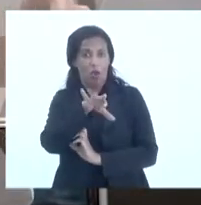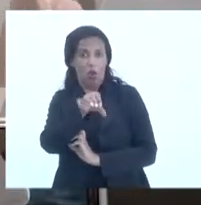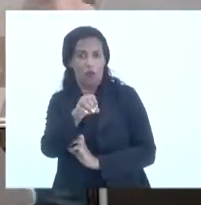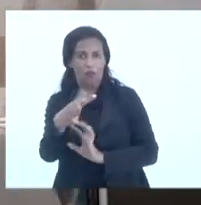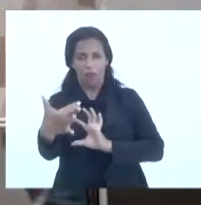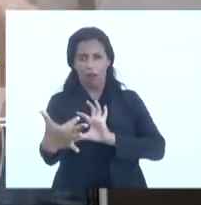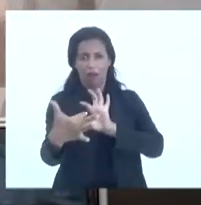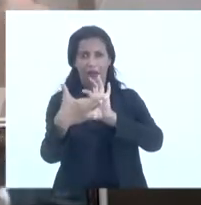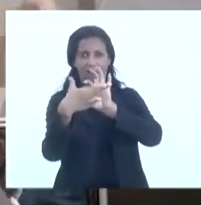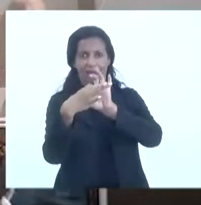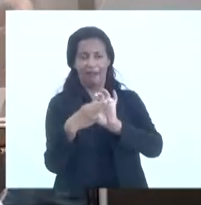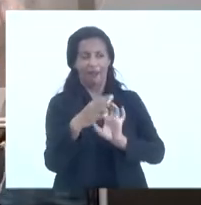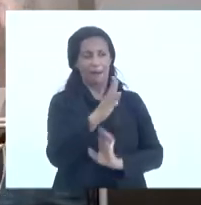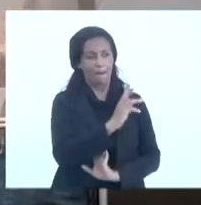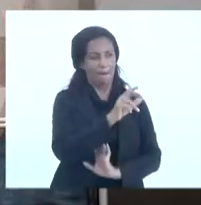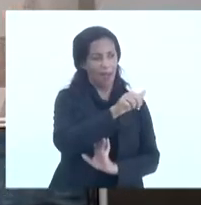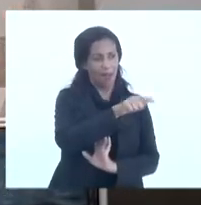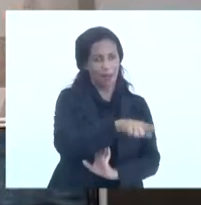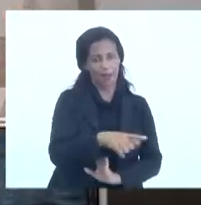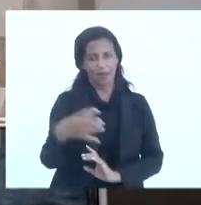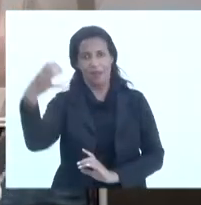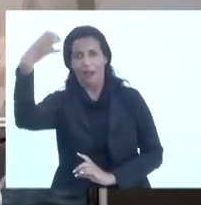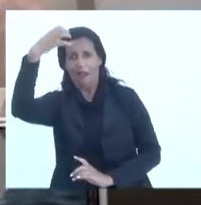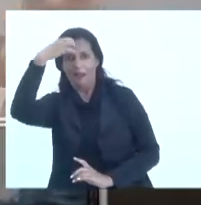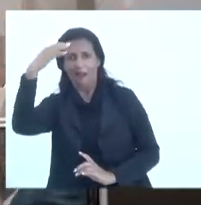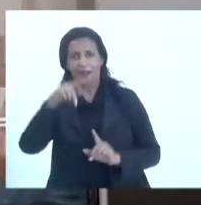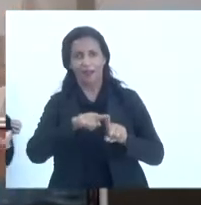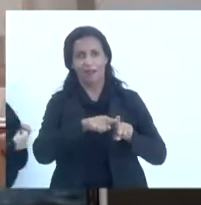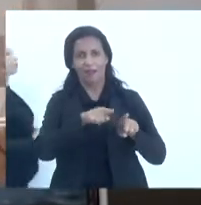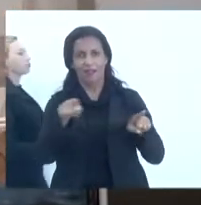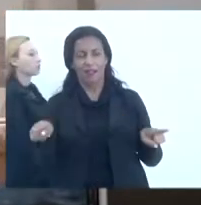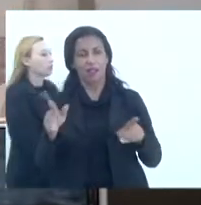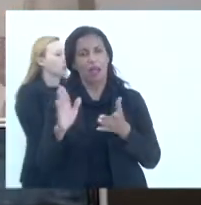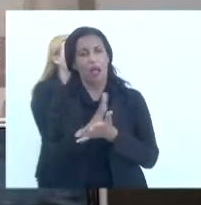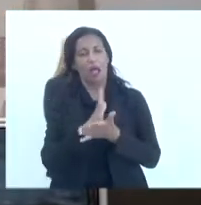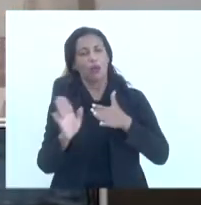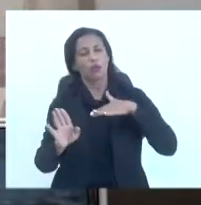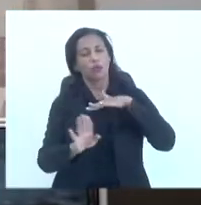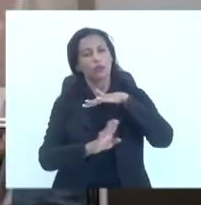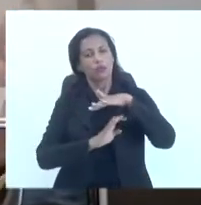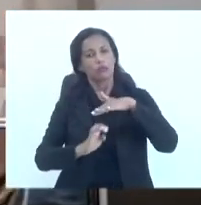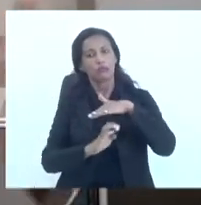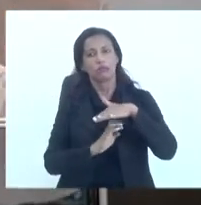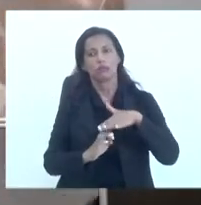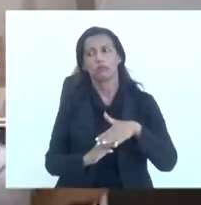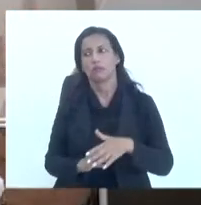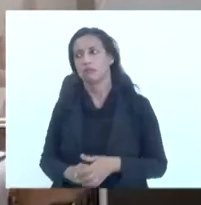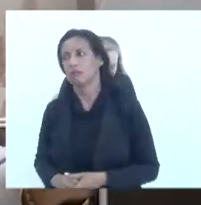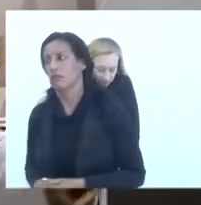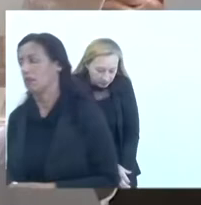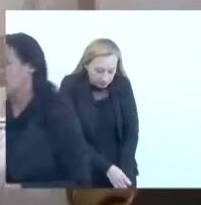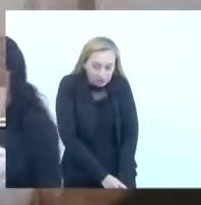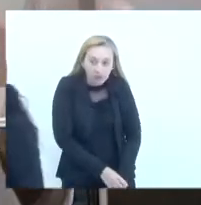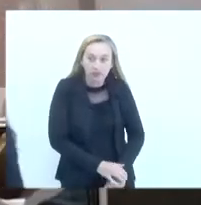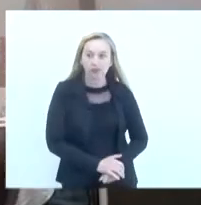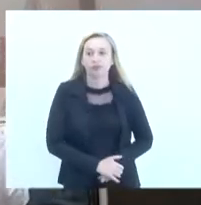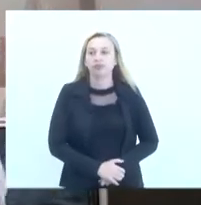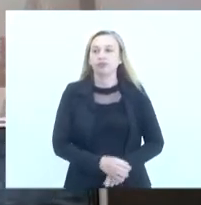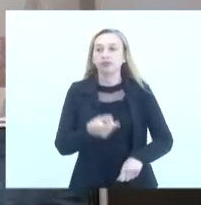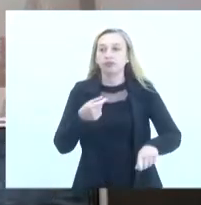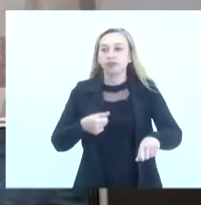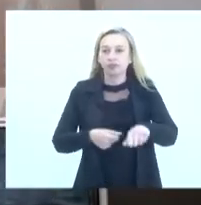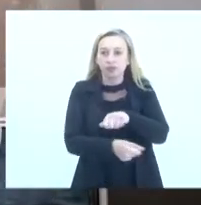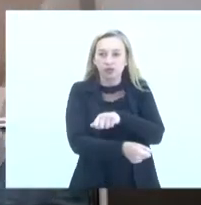Mansa a Angra dos Reis, que a gente tem demanda de alguns empresários que têm disposição para fazer um investimento e operar essa